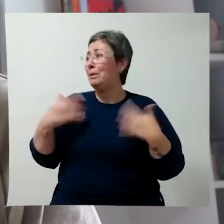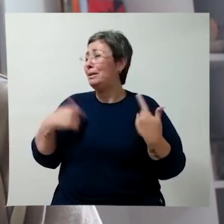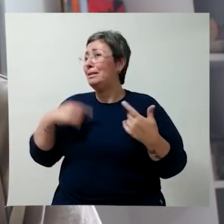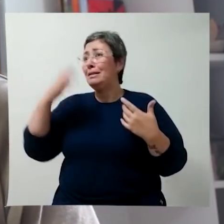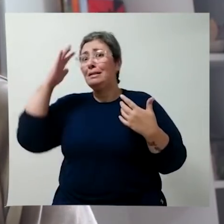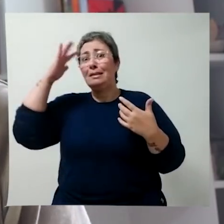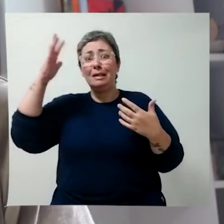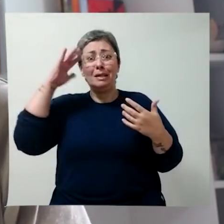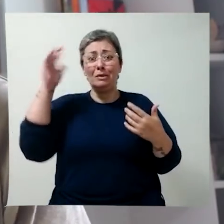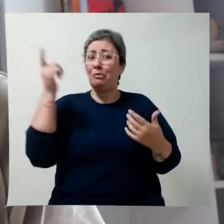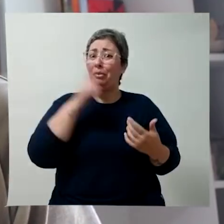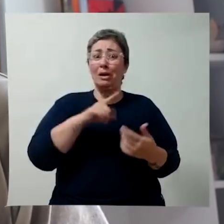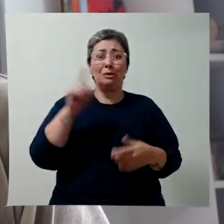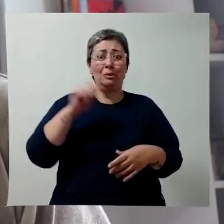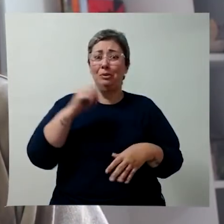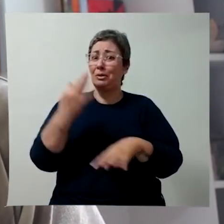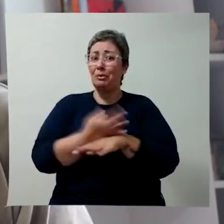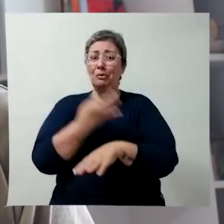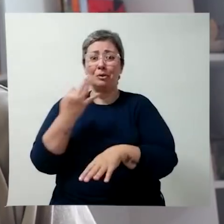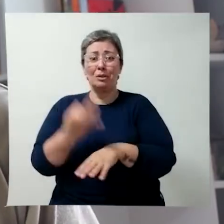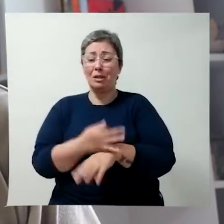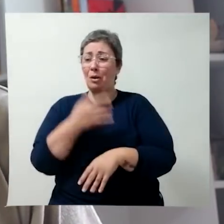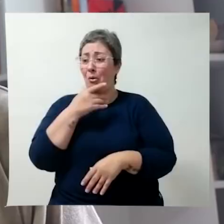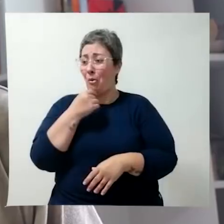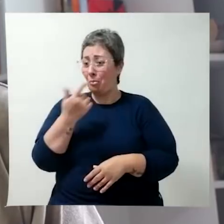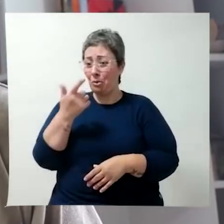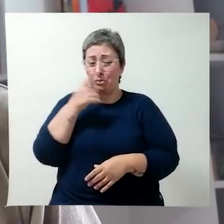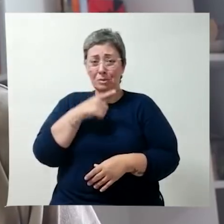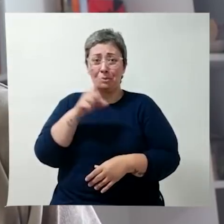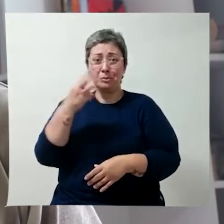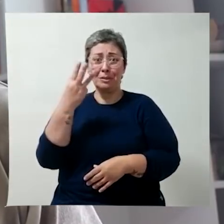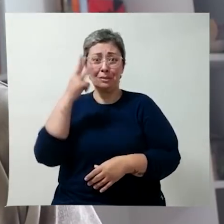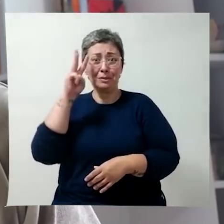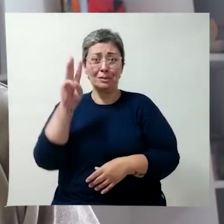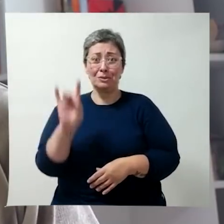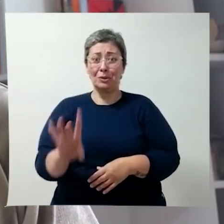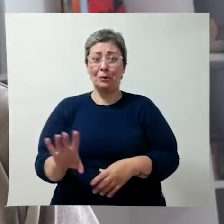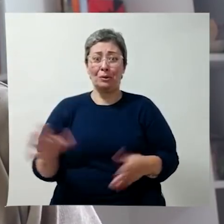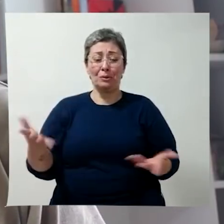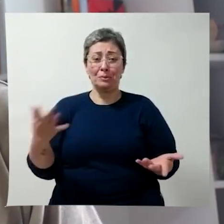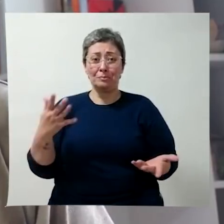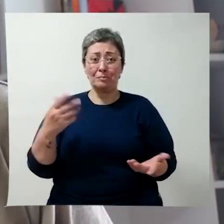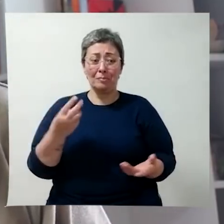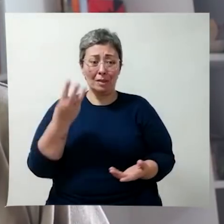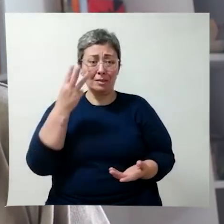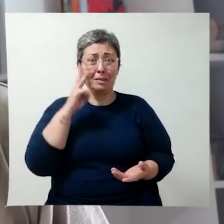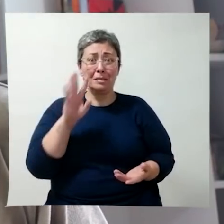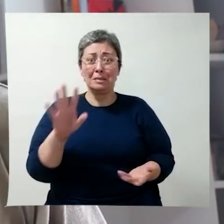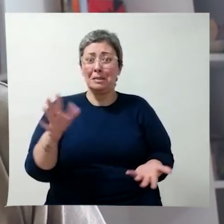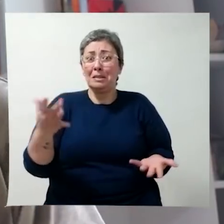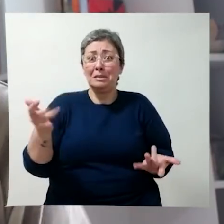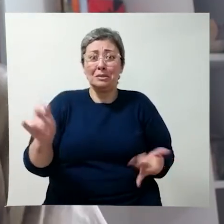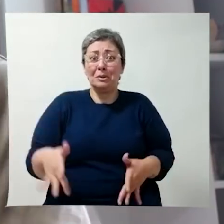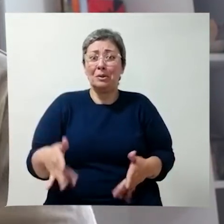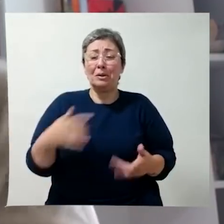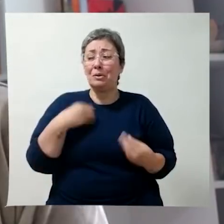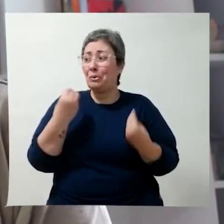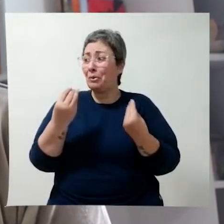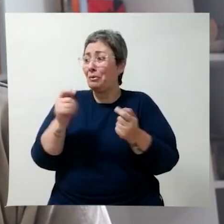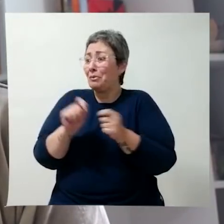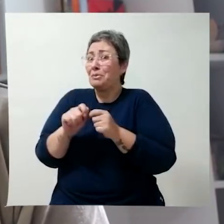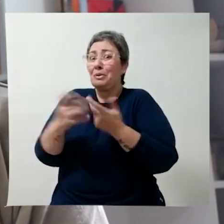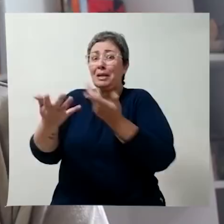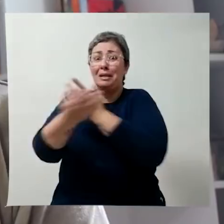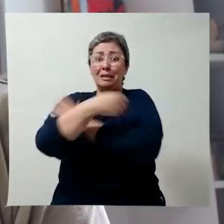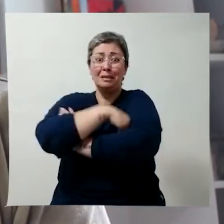Ela imaginou que ele não iria aguentar, porque o outro aguentou só apenas 3. O outro aguentou apenas 3. Então, o que ela